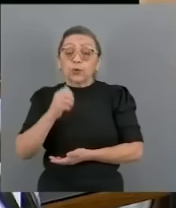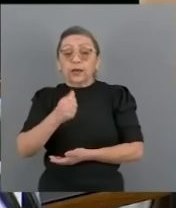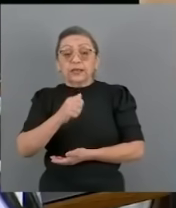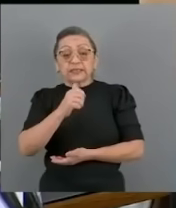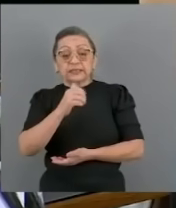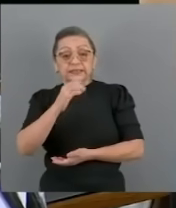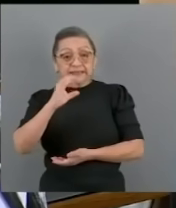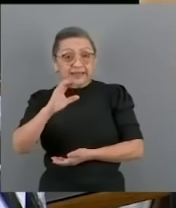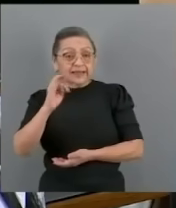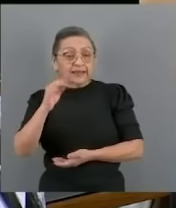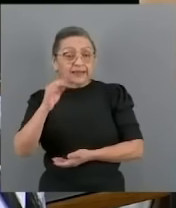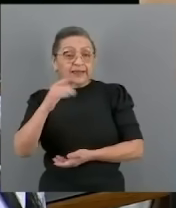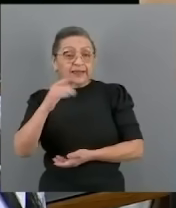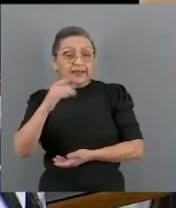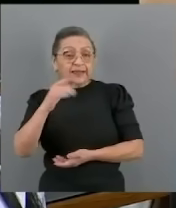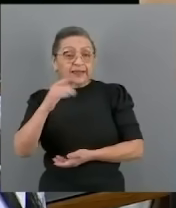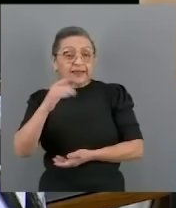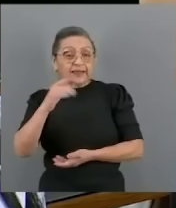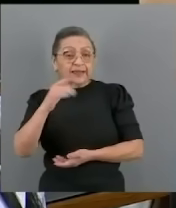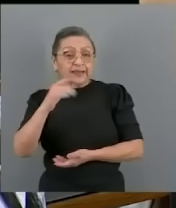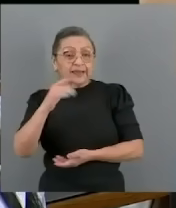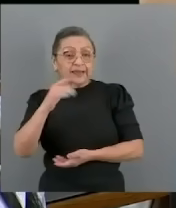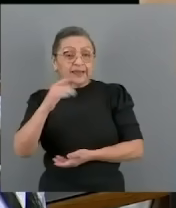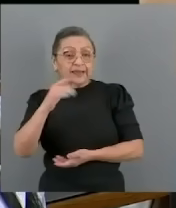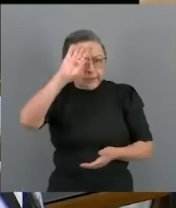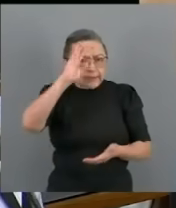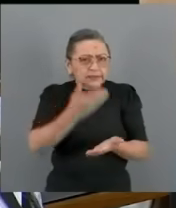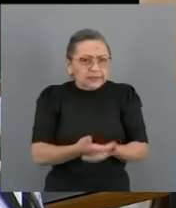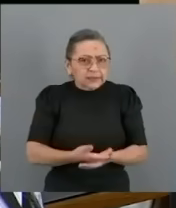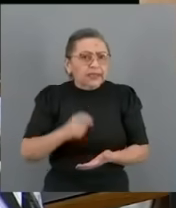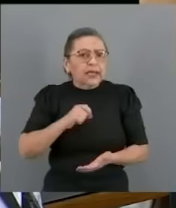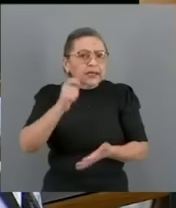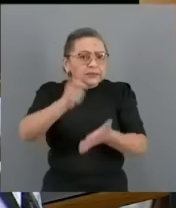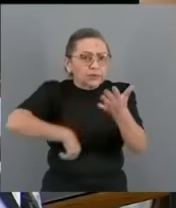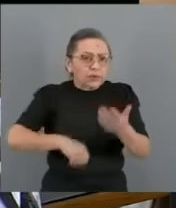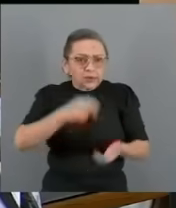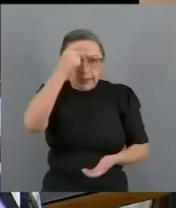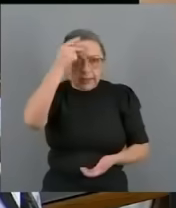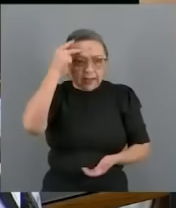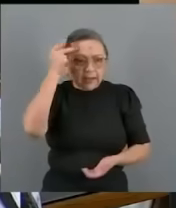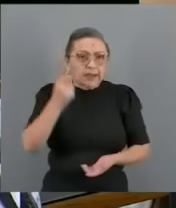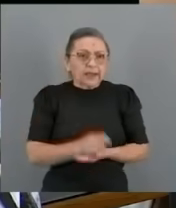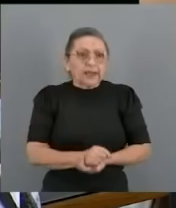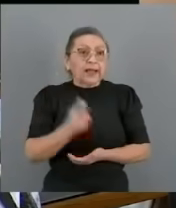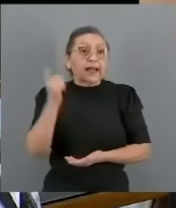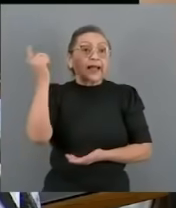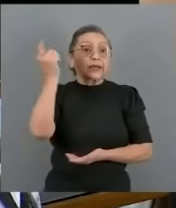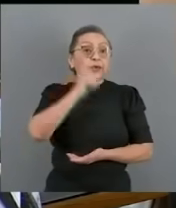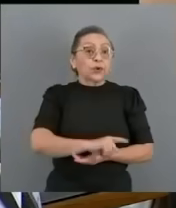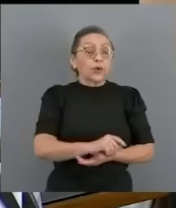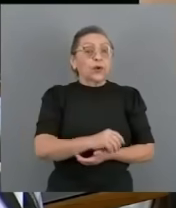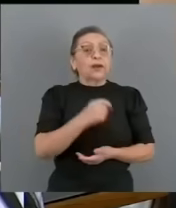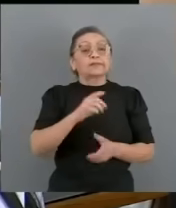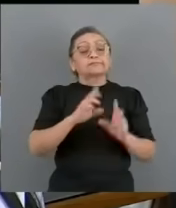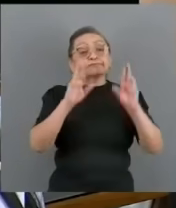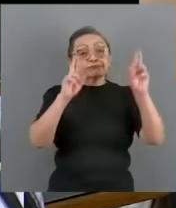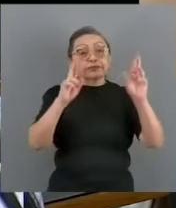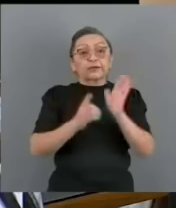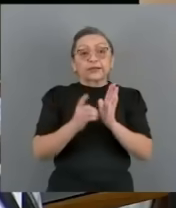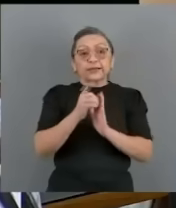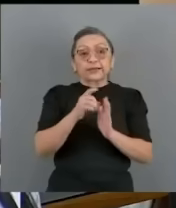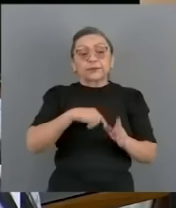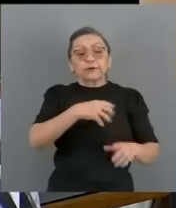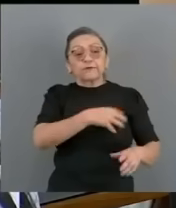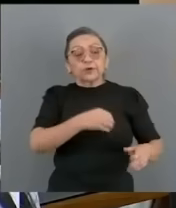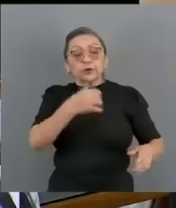advogado. E o senhor acredita, senhor presidente, que a Sinap, que ganhou a CT, graças ao decreto, que teve o filho